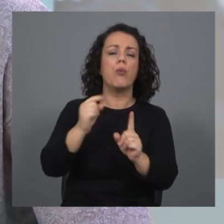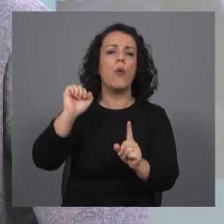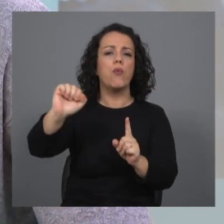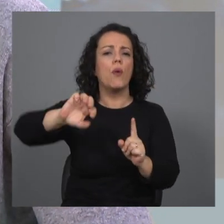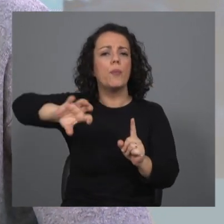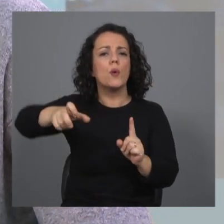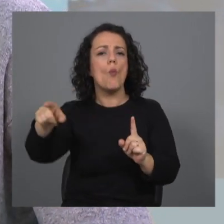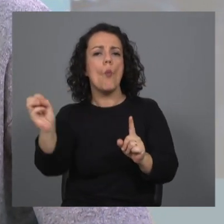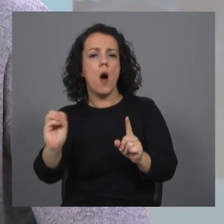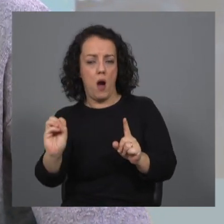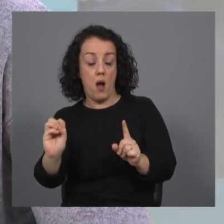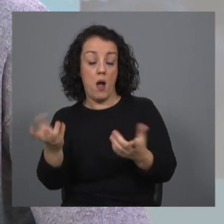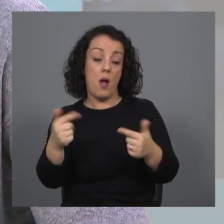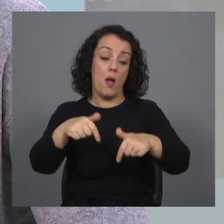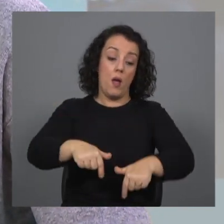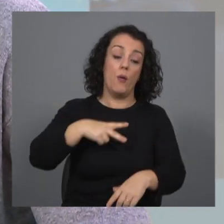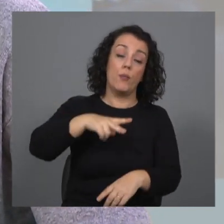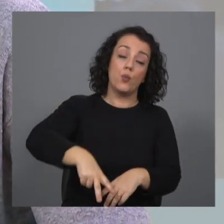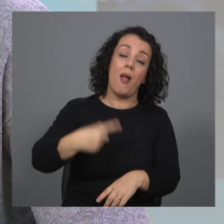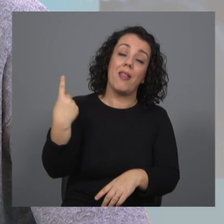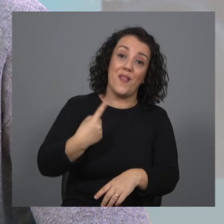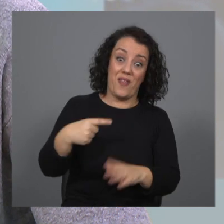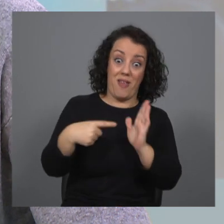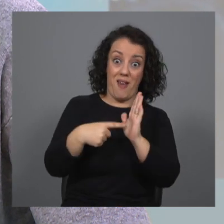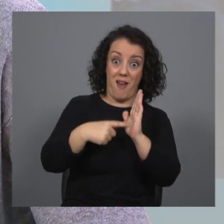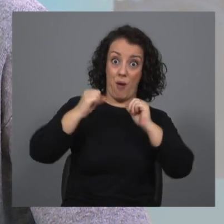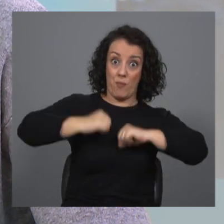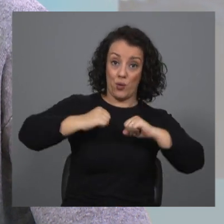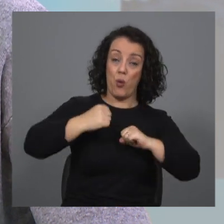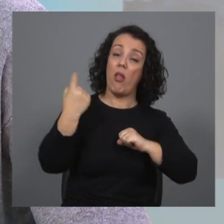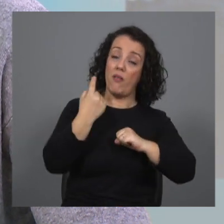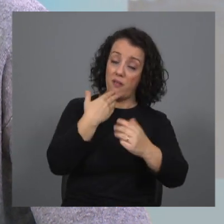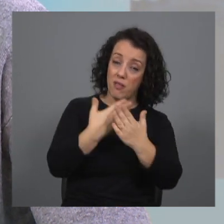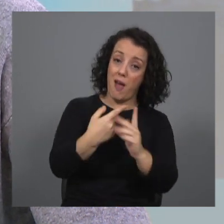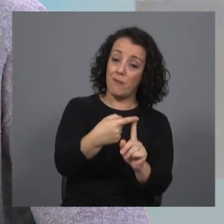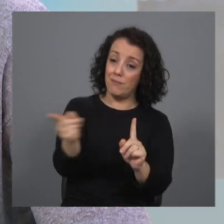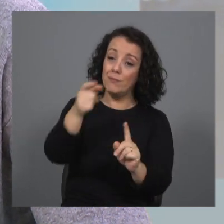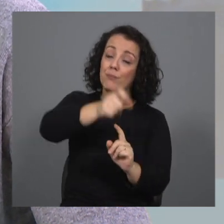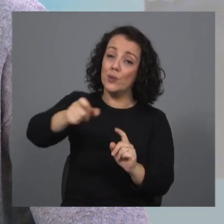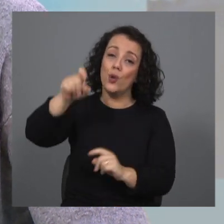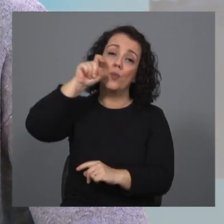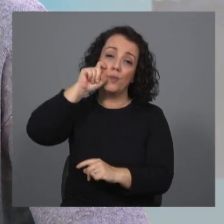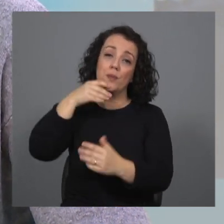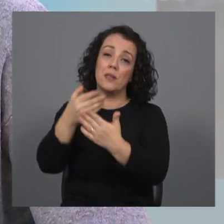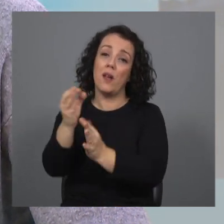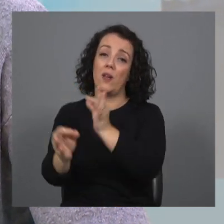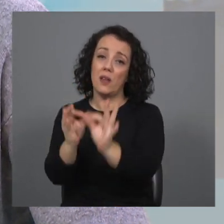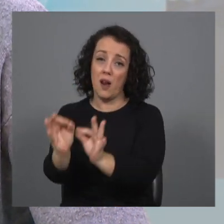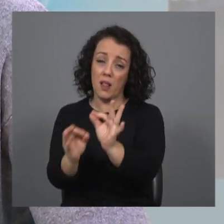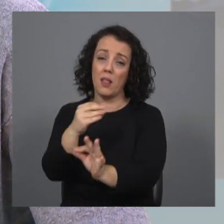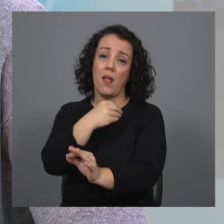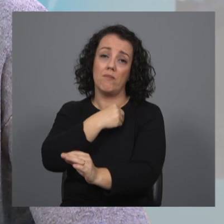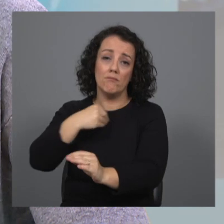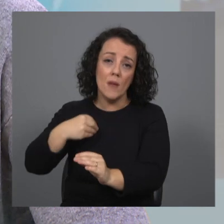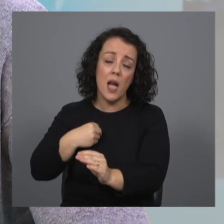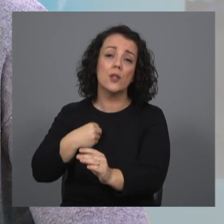E, portanto, Portugal deveria, ao abrigo destes protocolos, assegurar os cuidados médicos destas pessoas, enquanto os países de origem deveriam